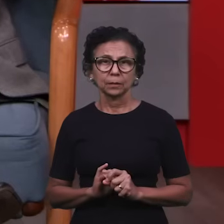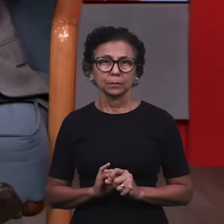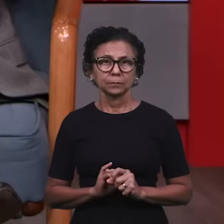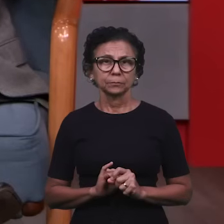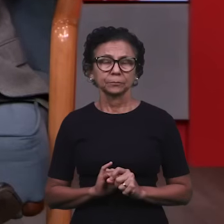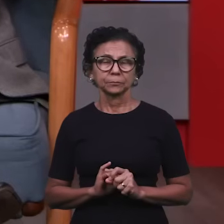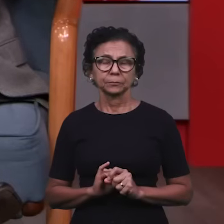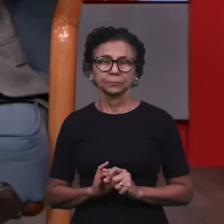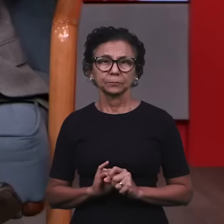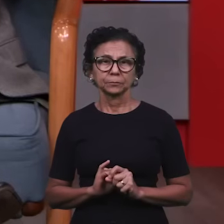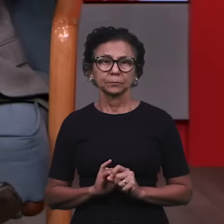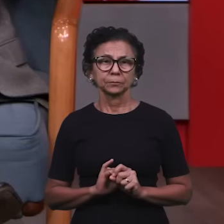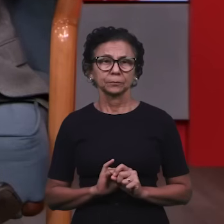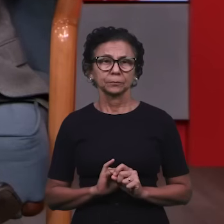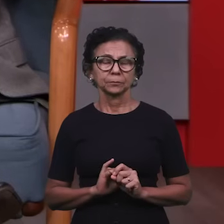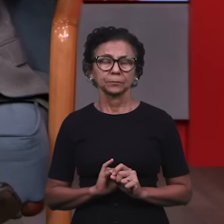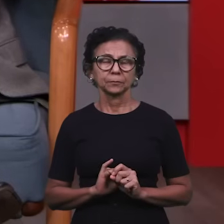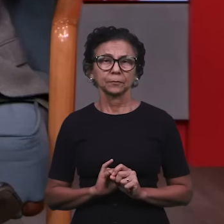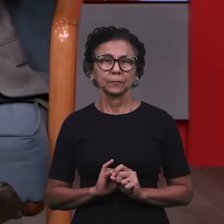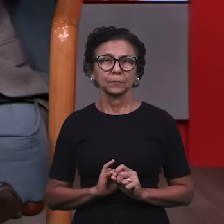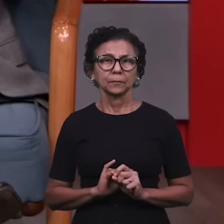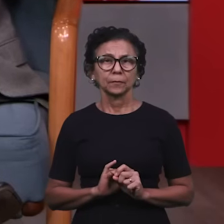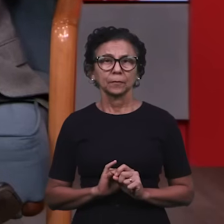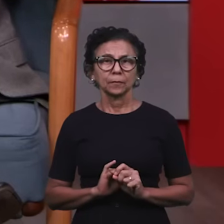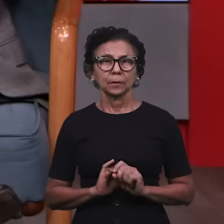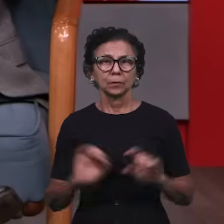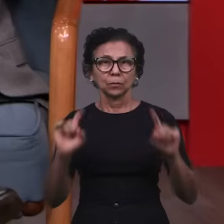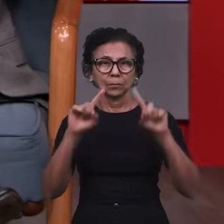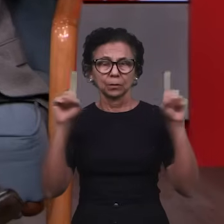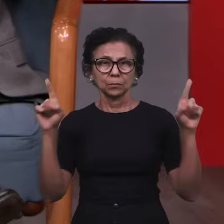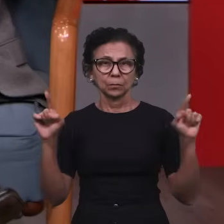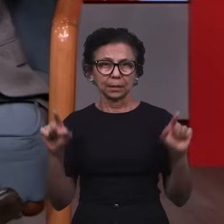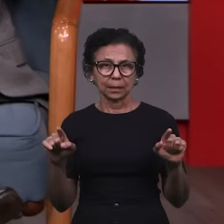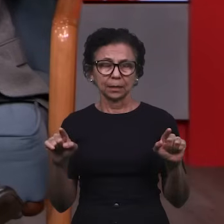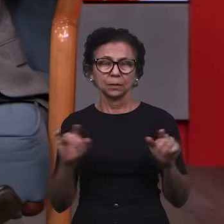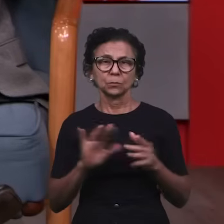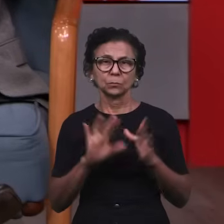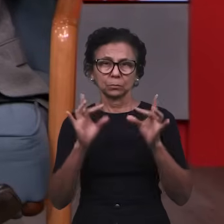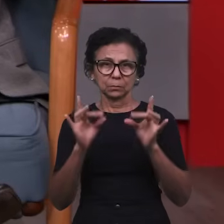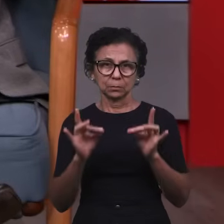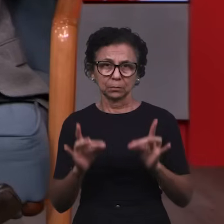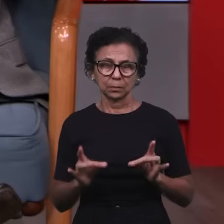da nossa palavra hoje, mas só abrindo um parênteses,